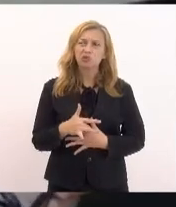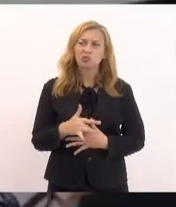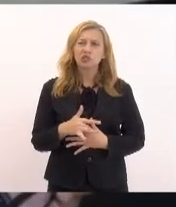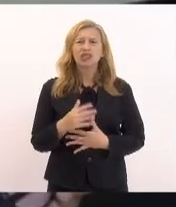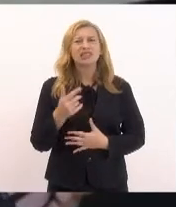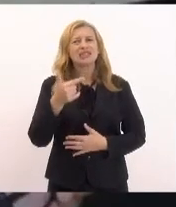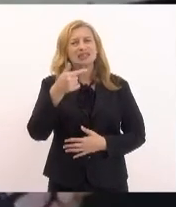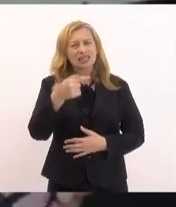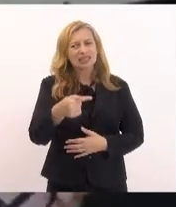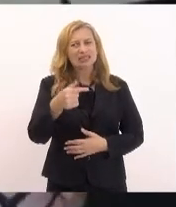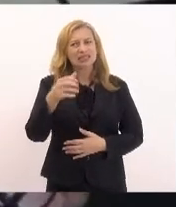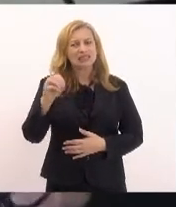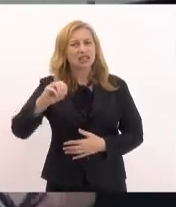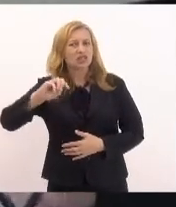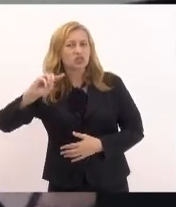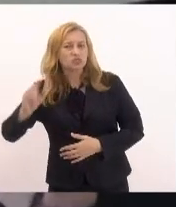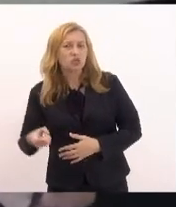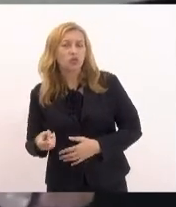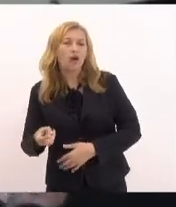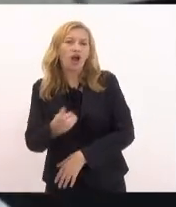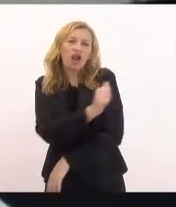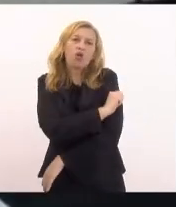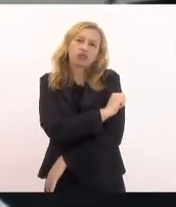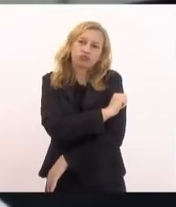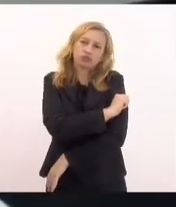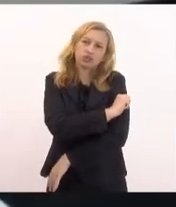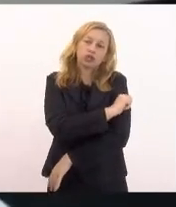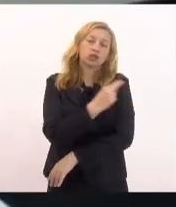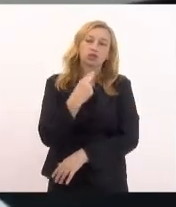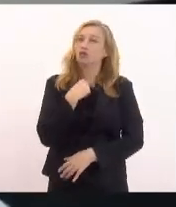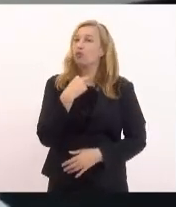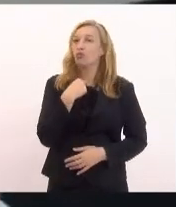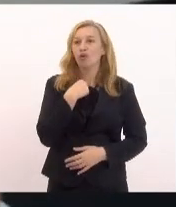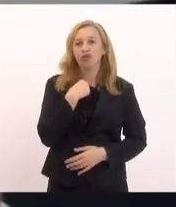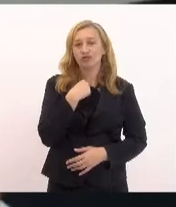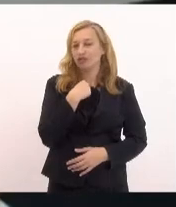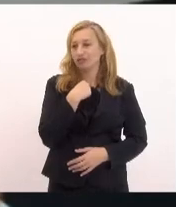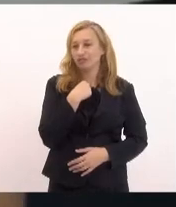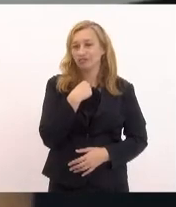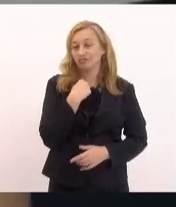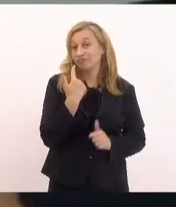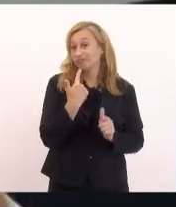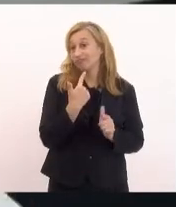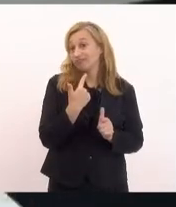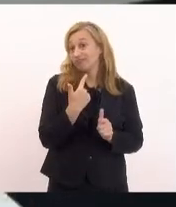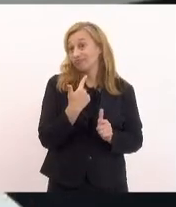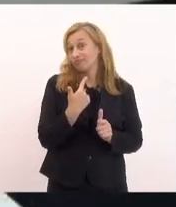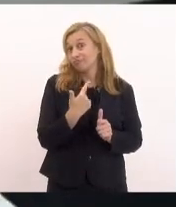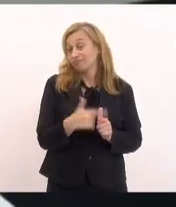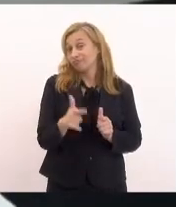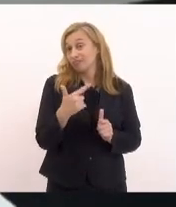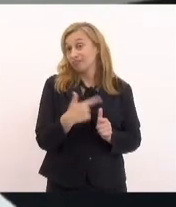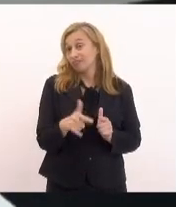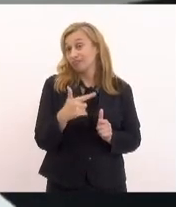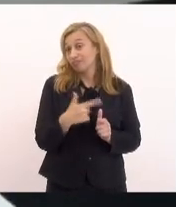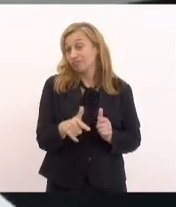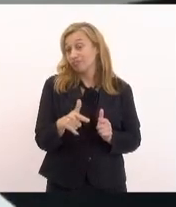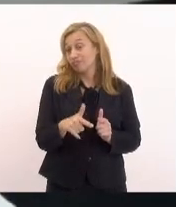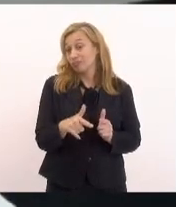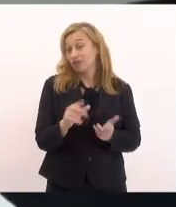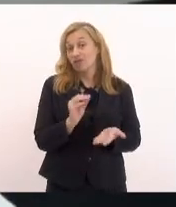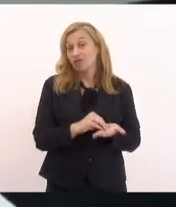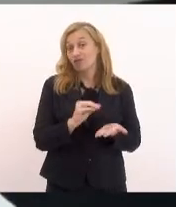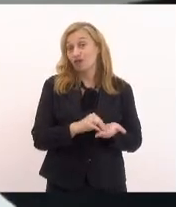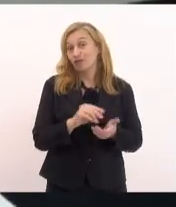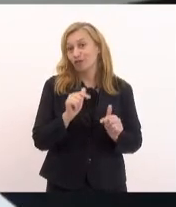cerca de 700 mil estudantes, que não pode ter os seus problemas de déficit de